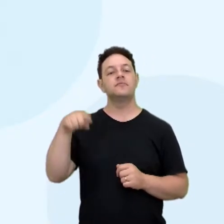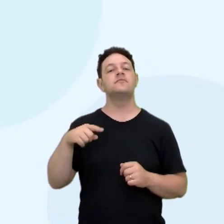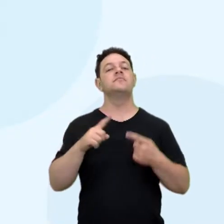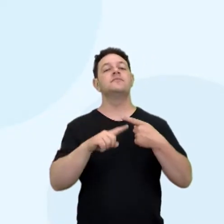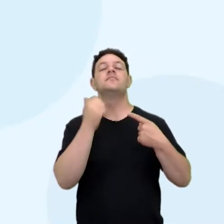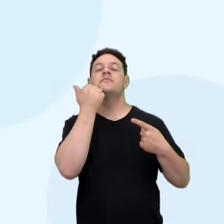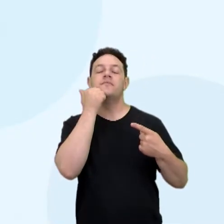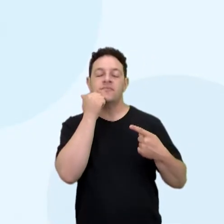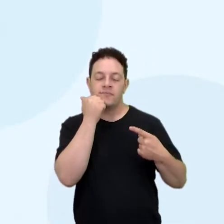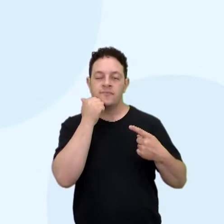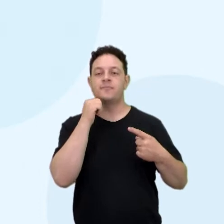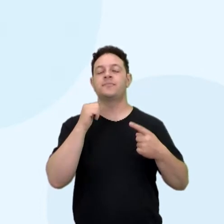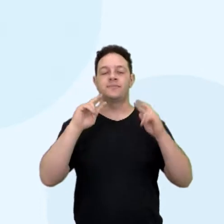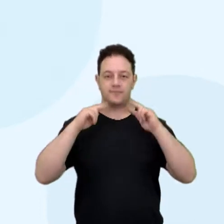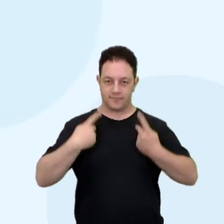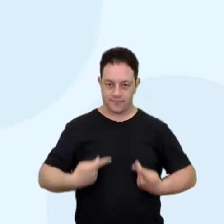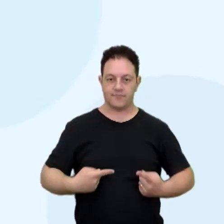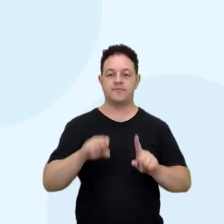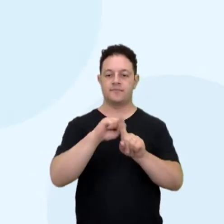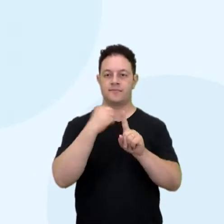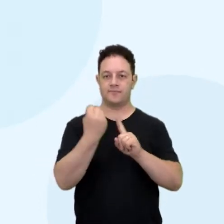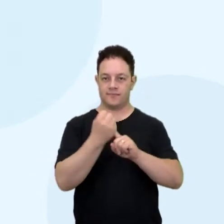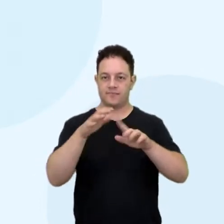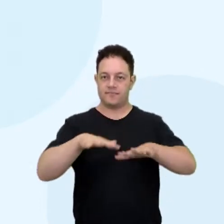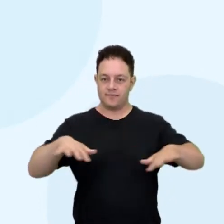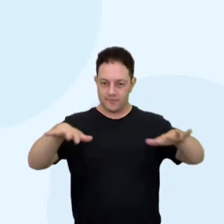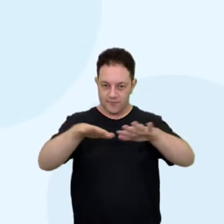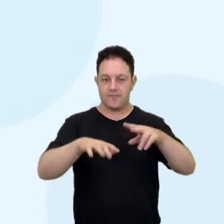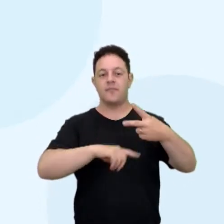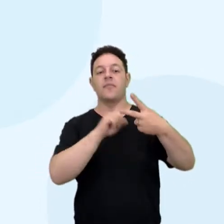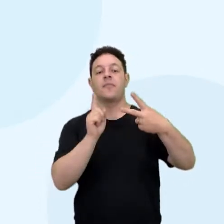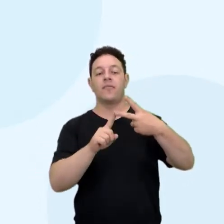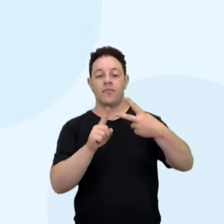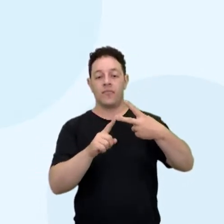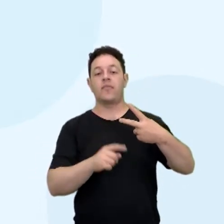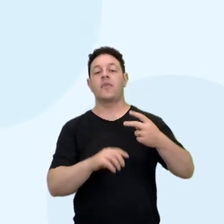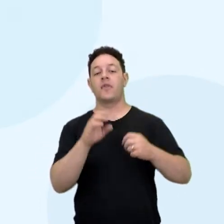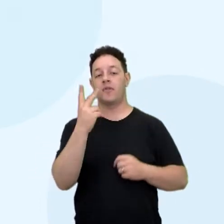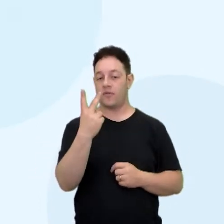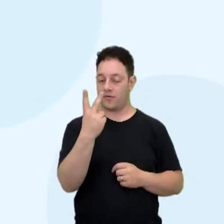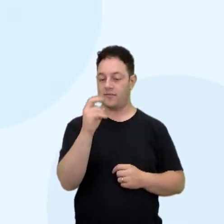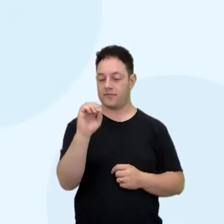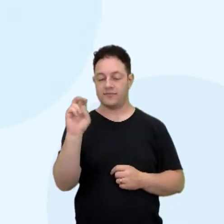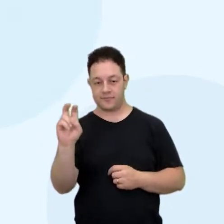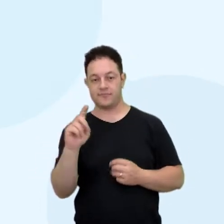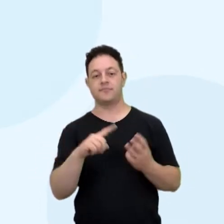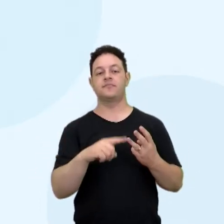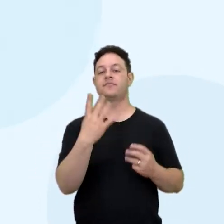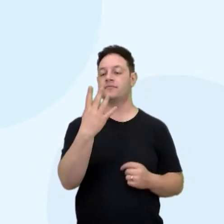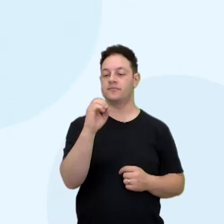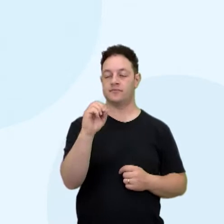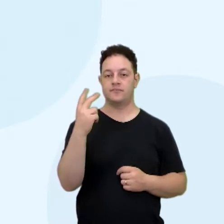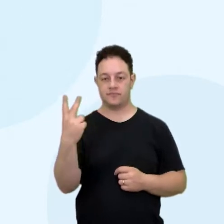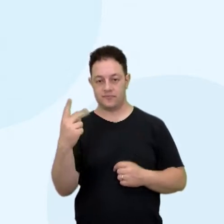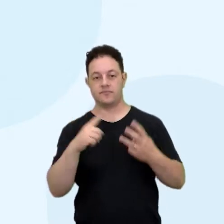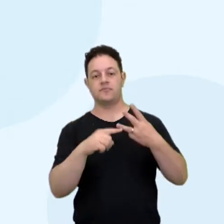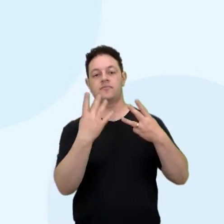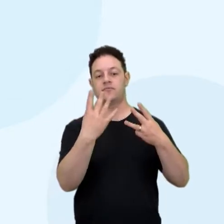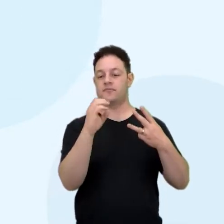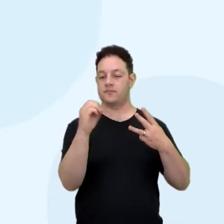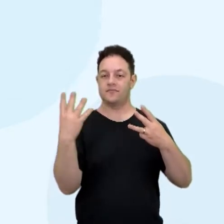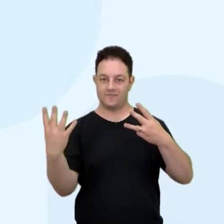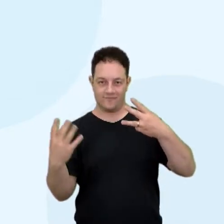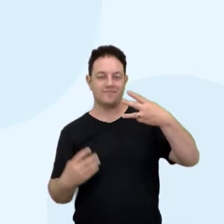ciências humanas sociais aplicadas, 205, 402 e